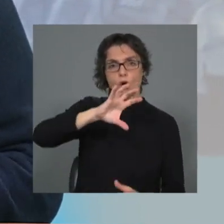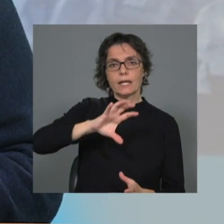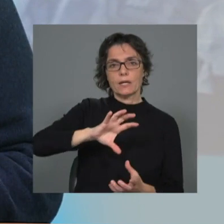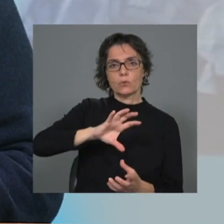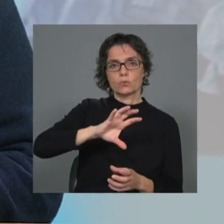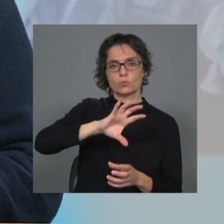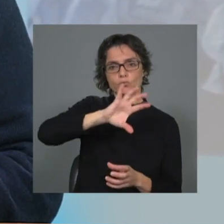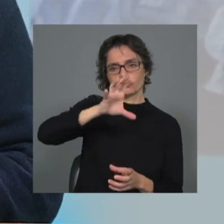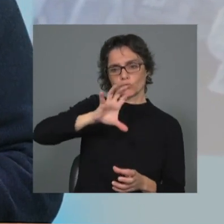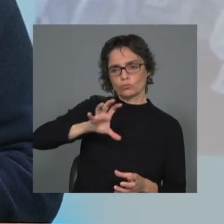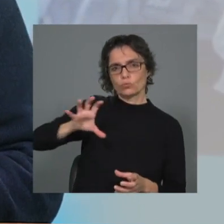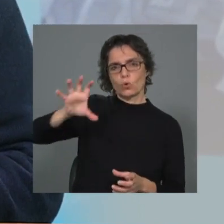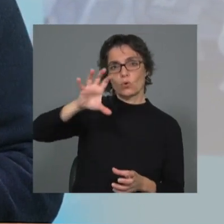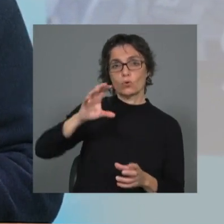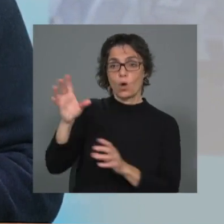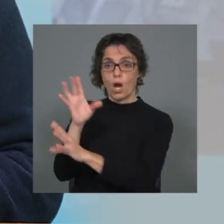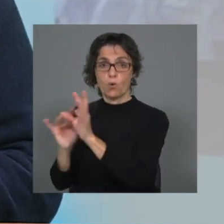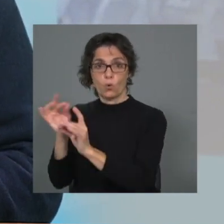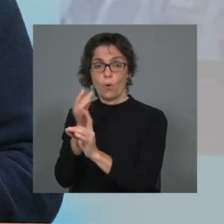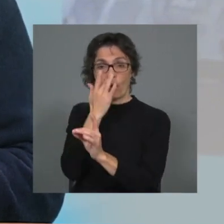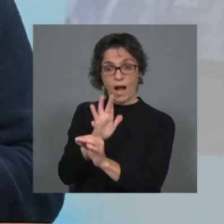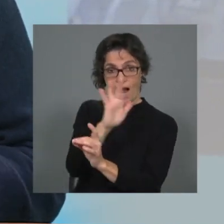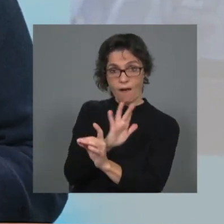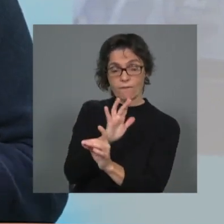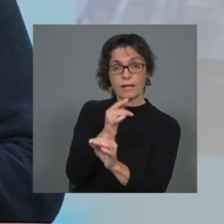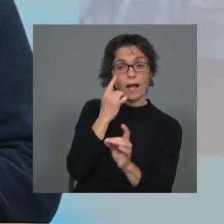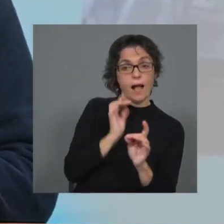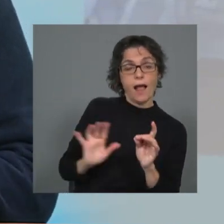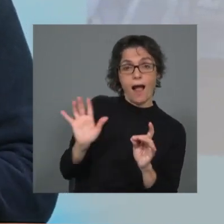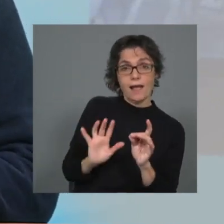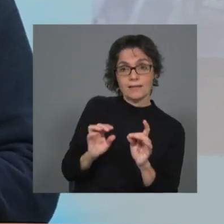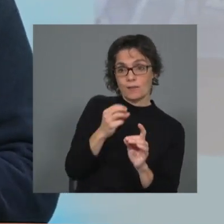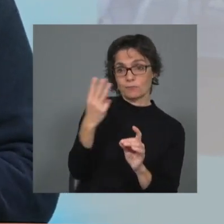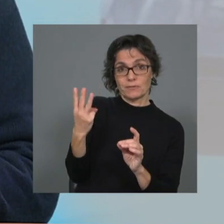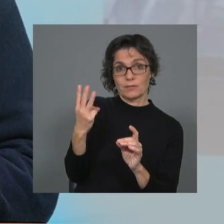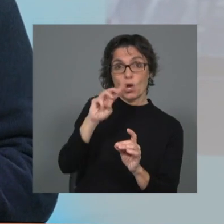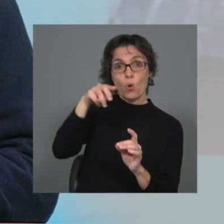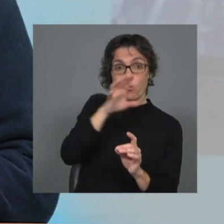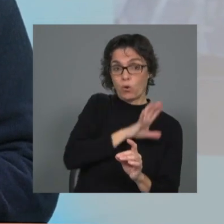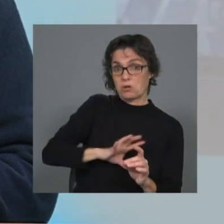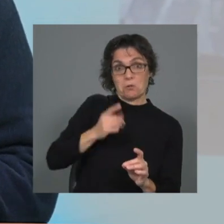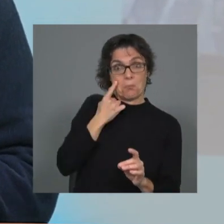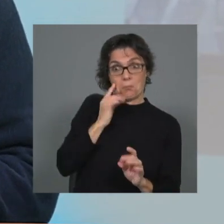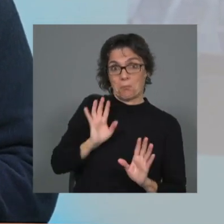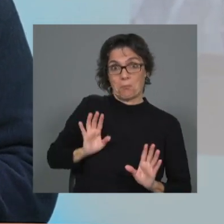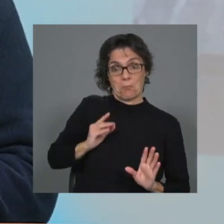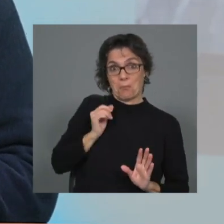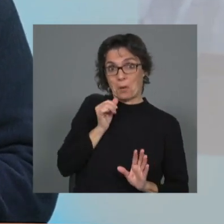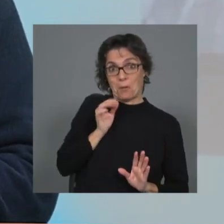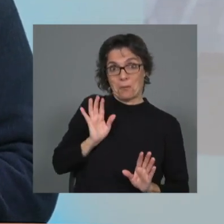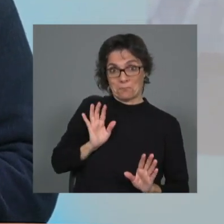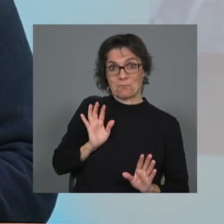então, que era a Europa, que era a África, que era a Ásia. Todos os outros continentes não eram conhecidos. Está aqui marcado o cunho